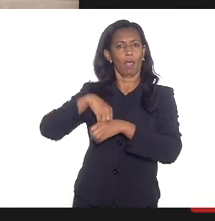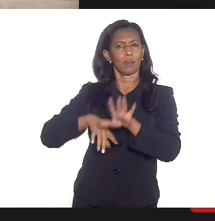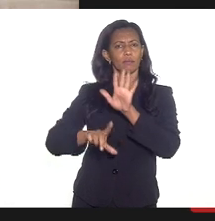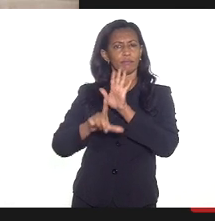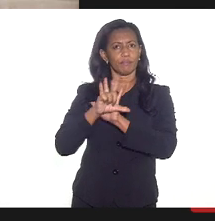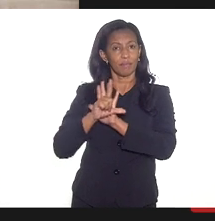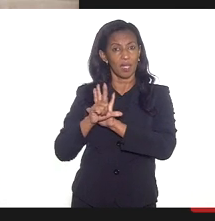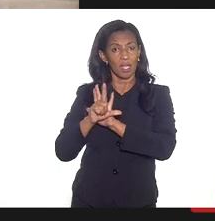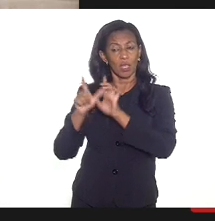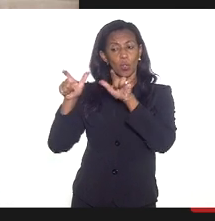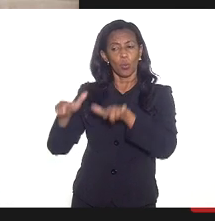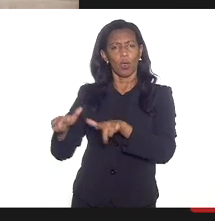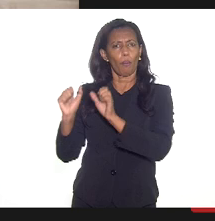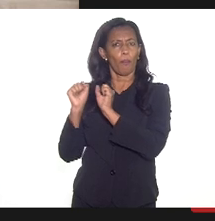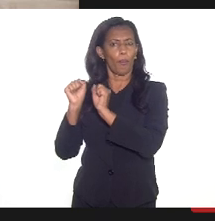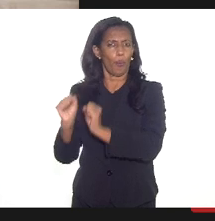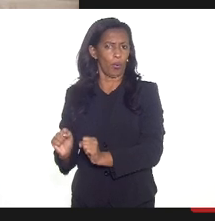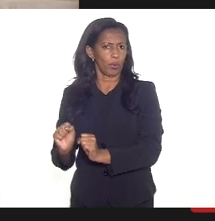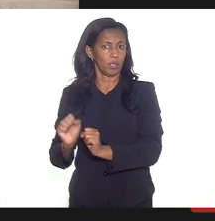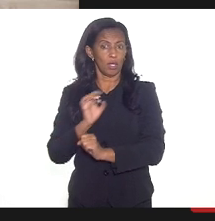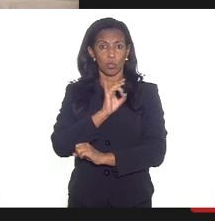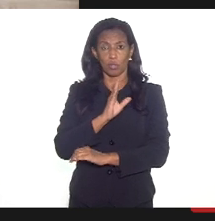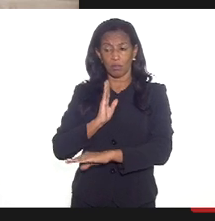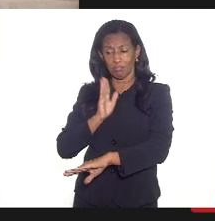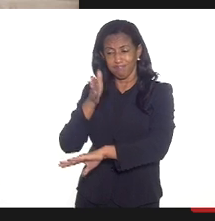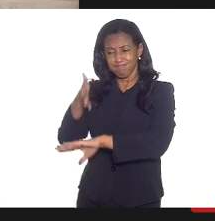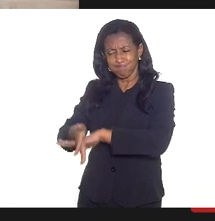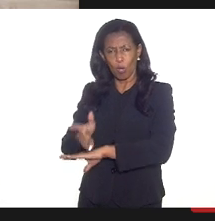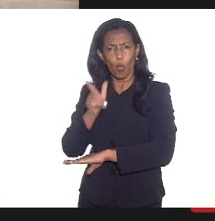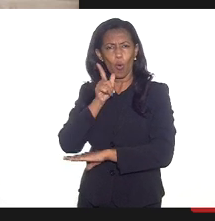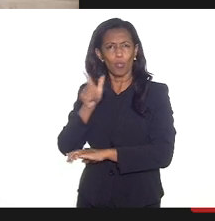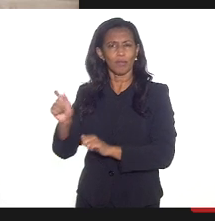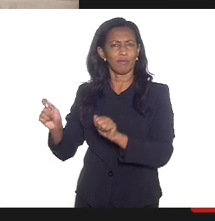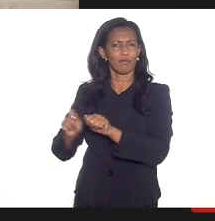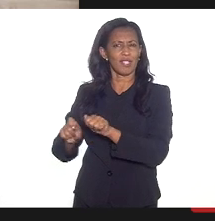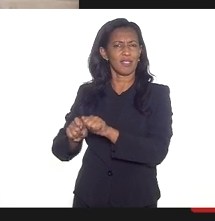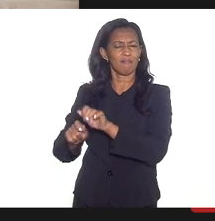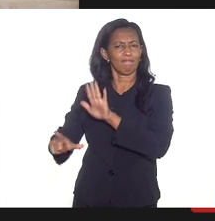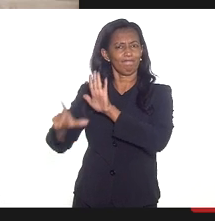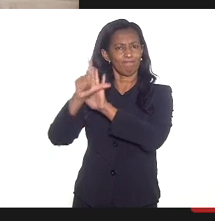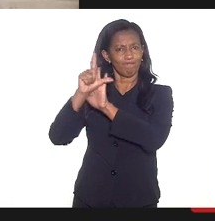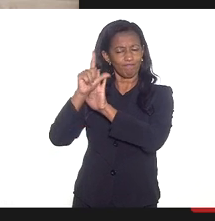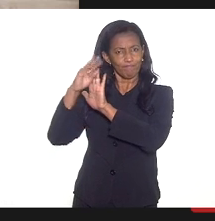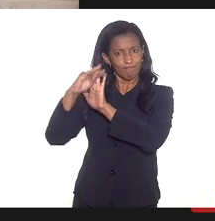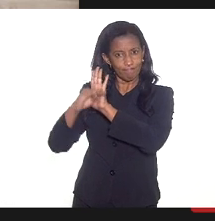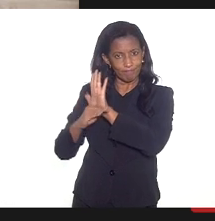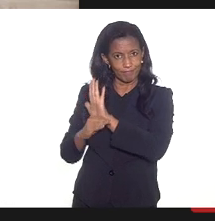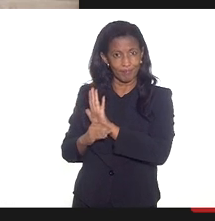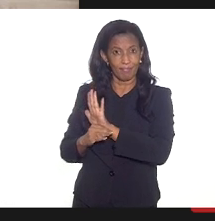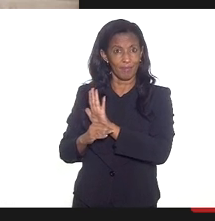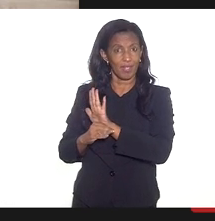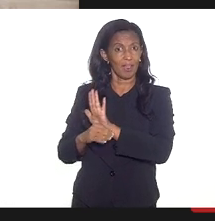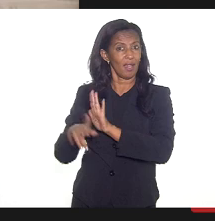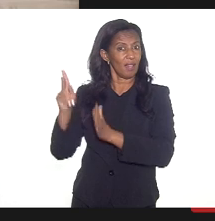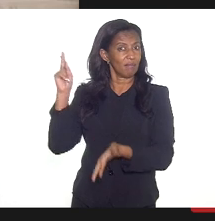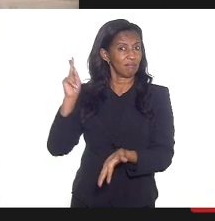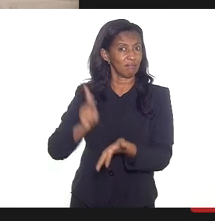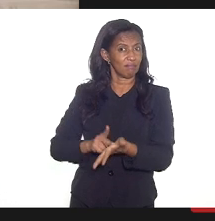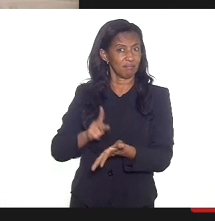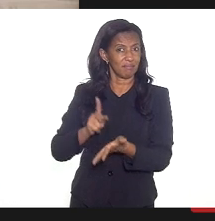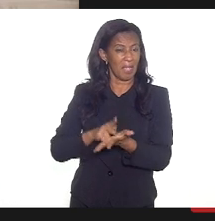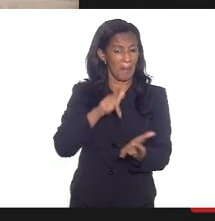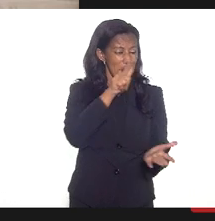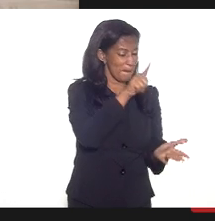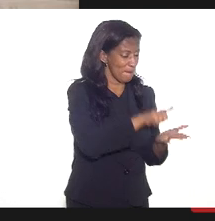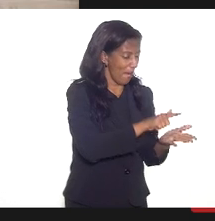espaços de poder. Porque só assim conseguiremos fazer com que as legislações vigentes elas realmente, de fato, saiam